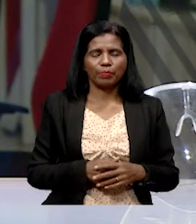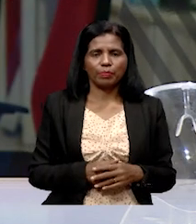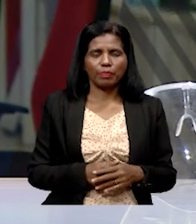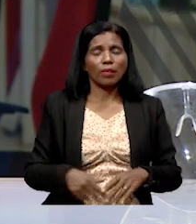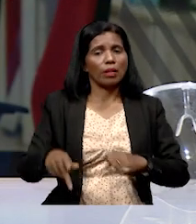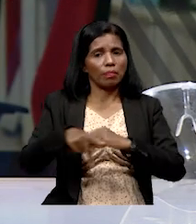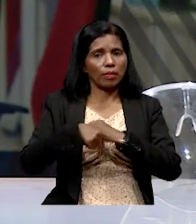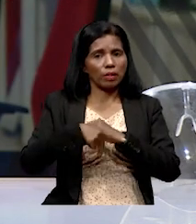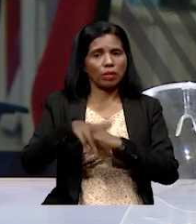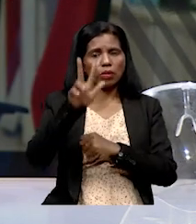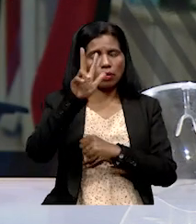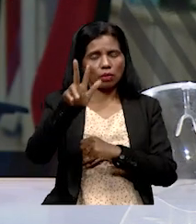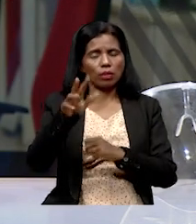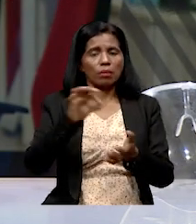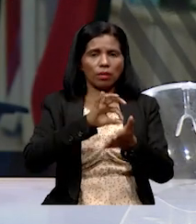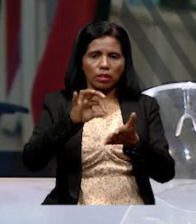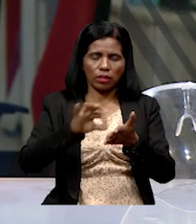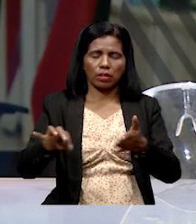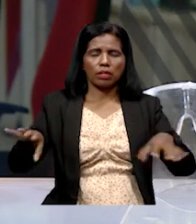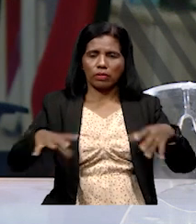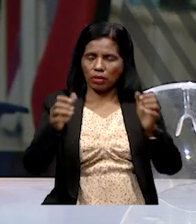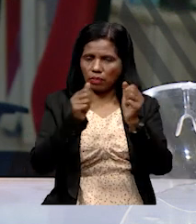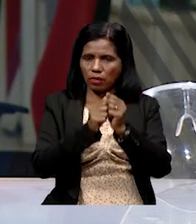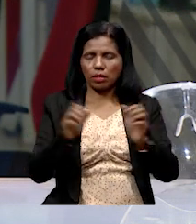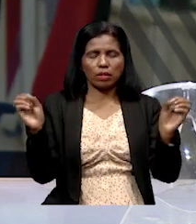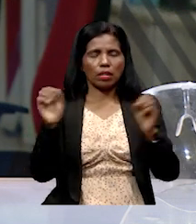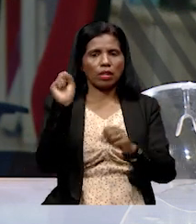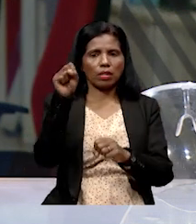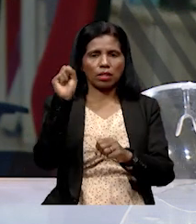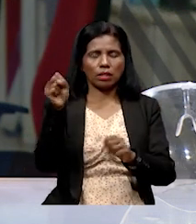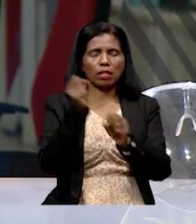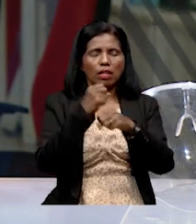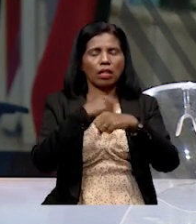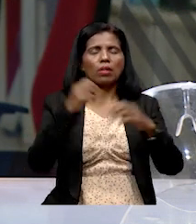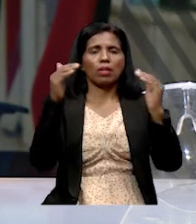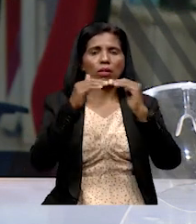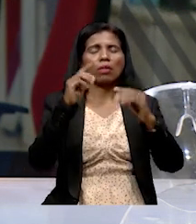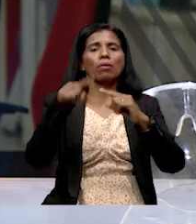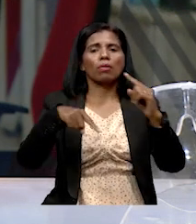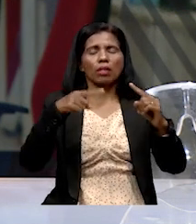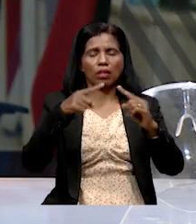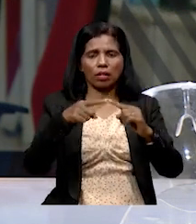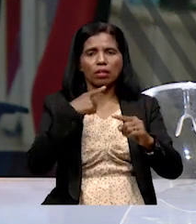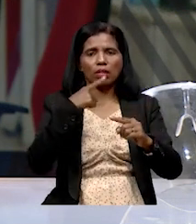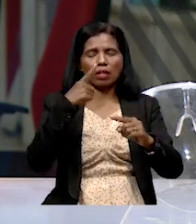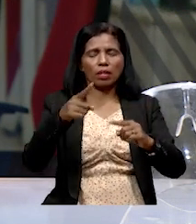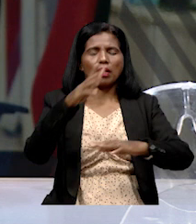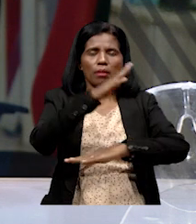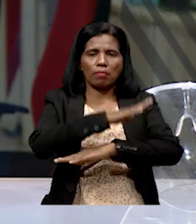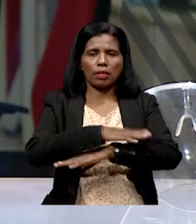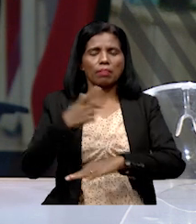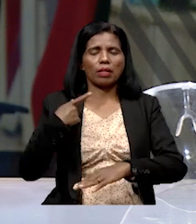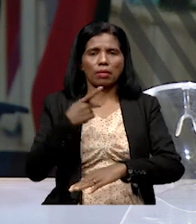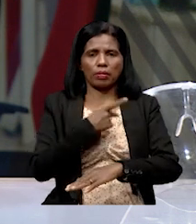Partido Tolo nebe assina a plataforma Entendimento se la concorda halo diálogo, benhira a tucurize mesa parlamento.